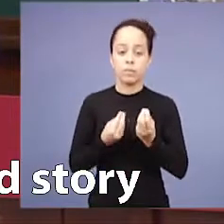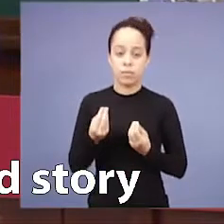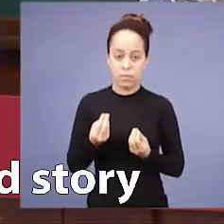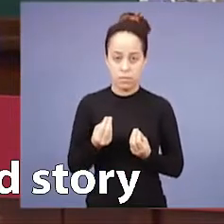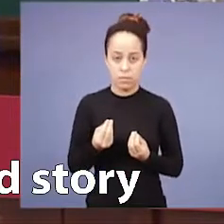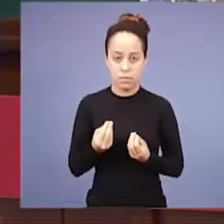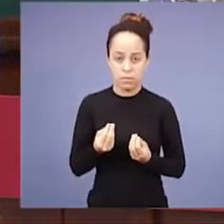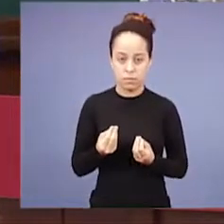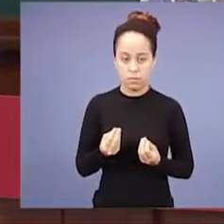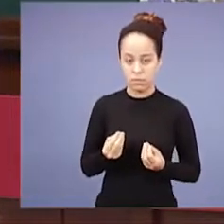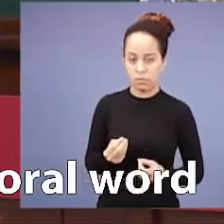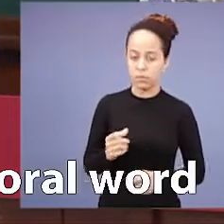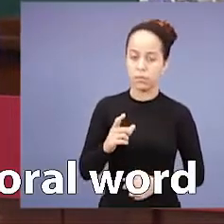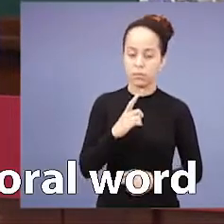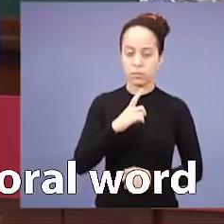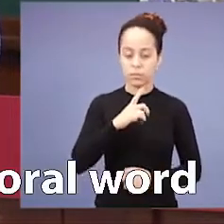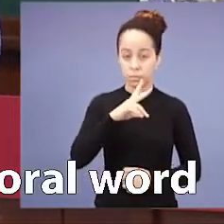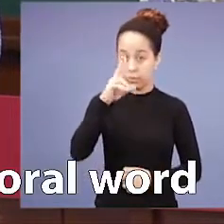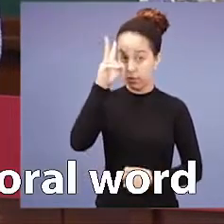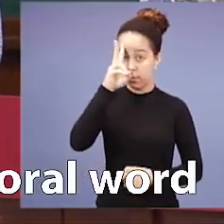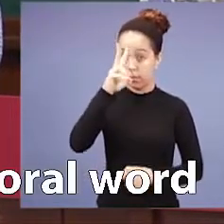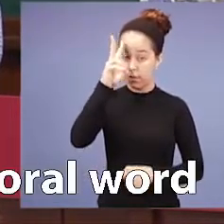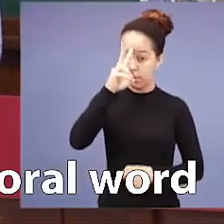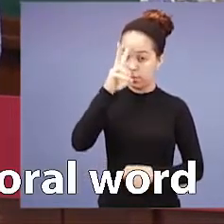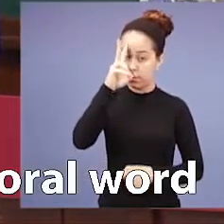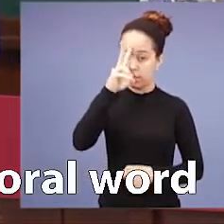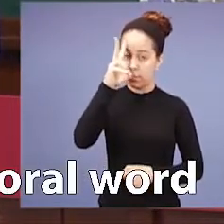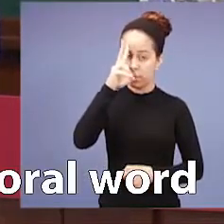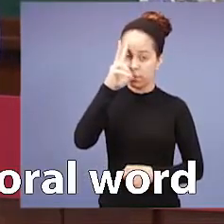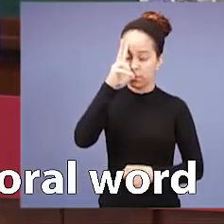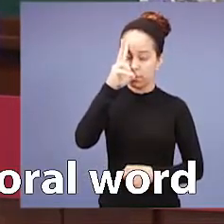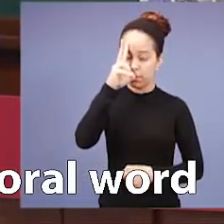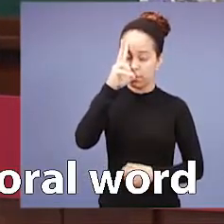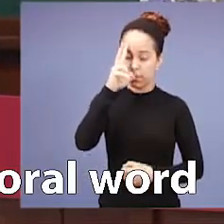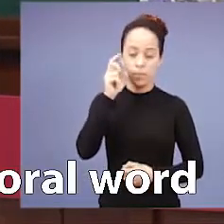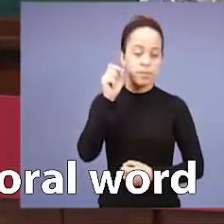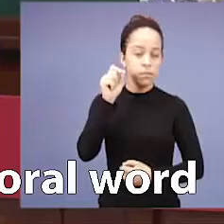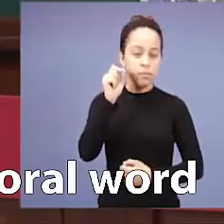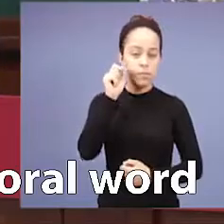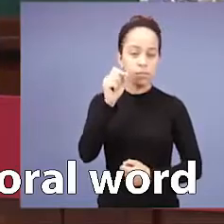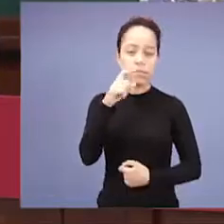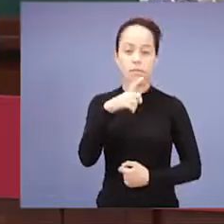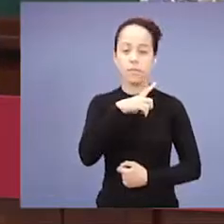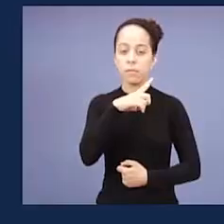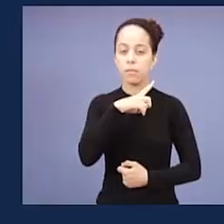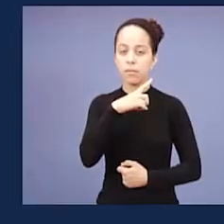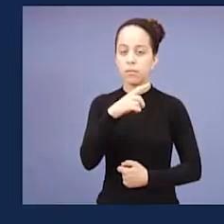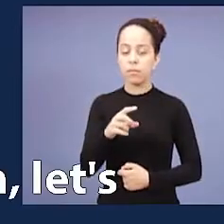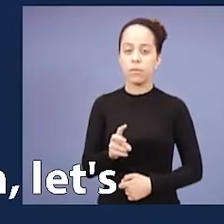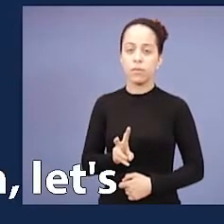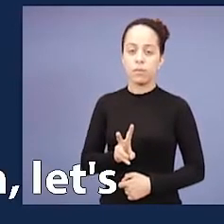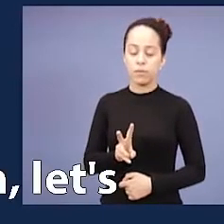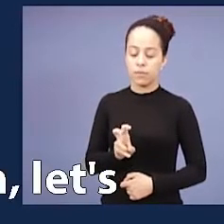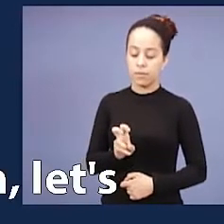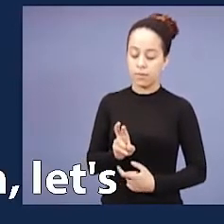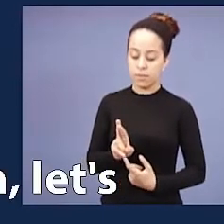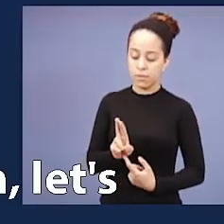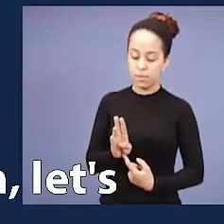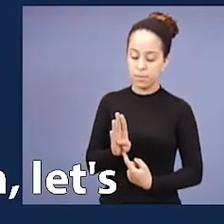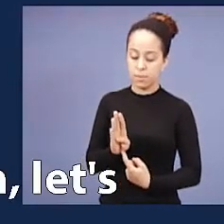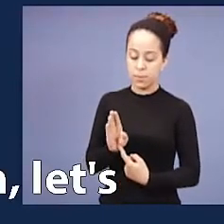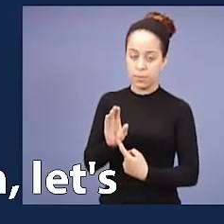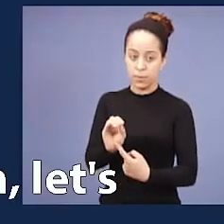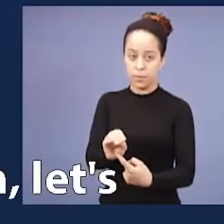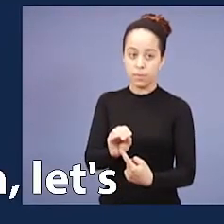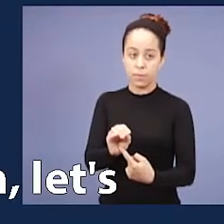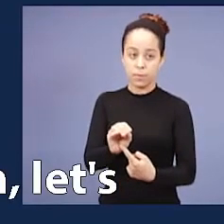e iluminada e circunstanciada mediante o verbo oral é nos dado